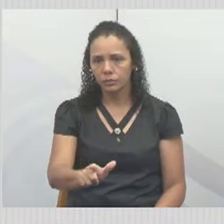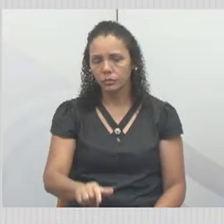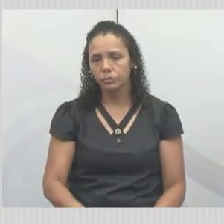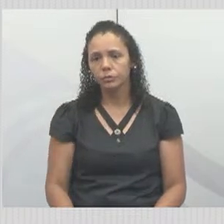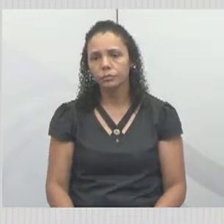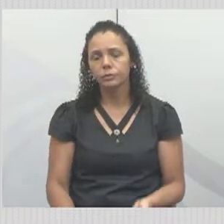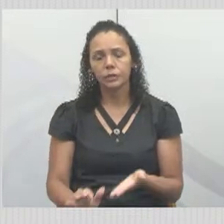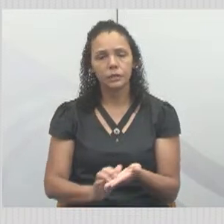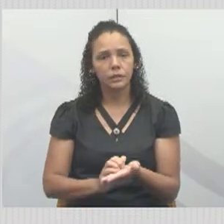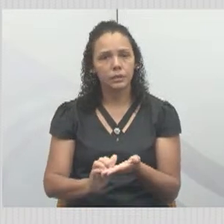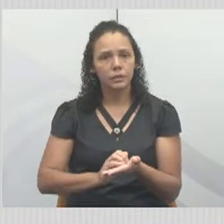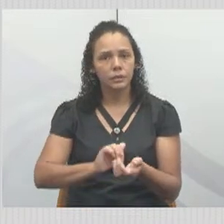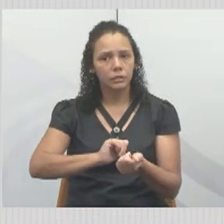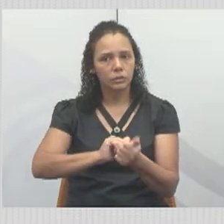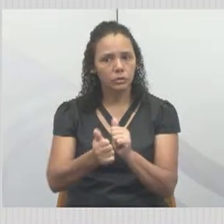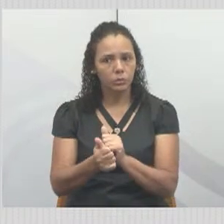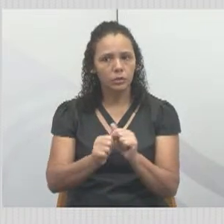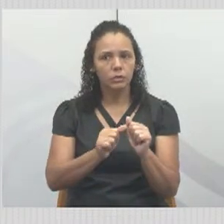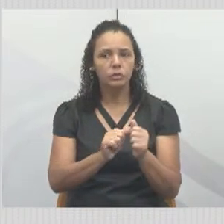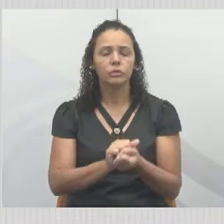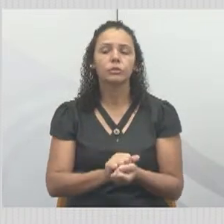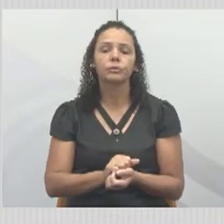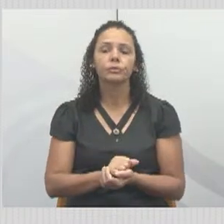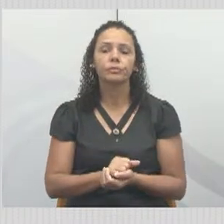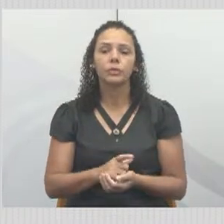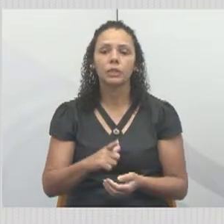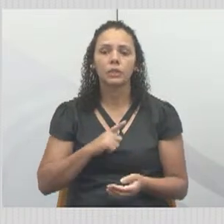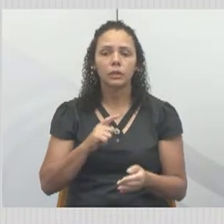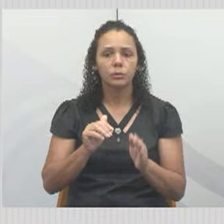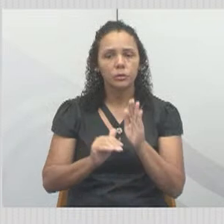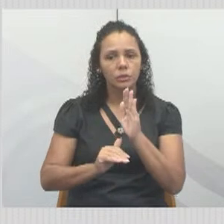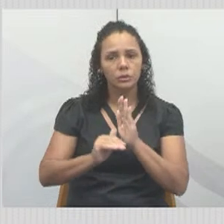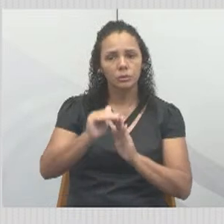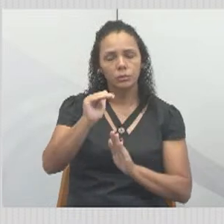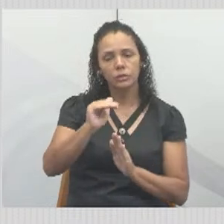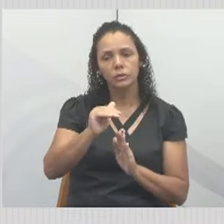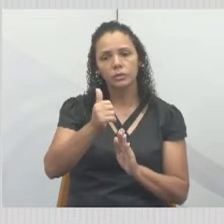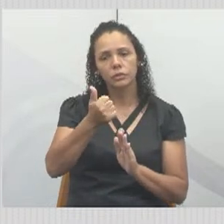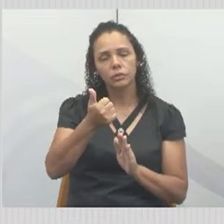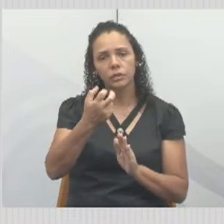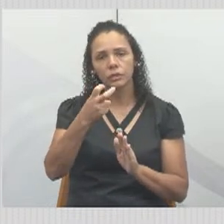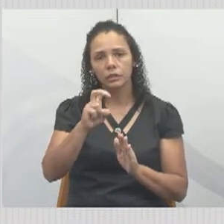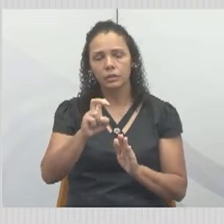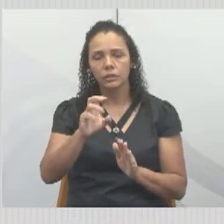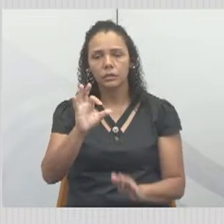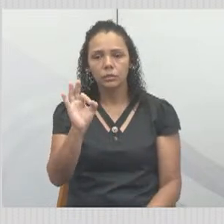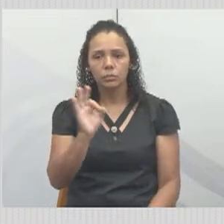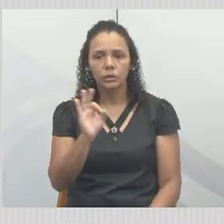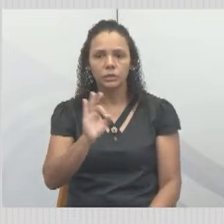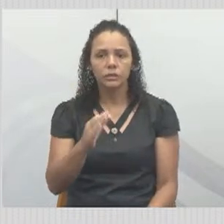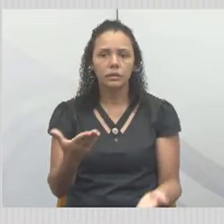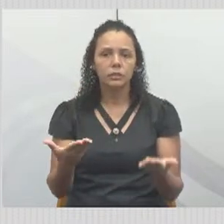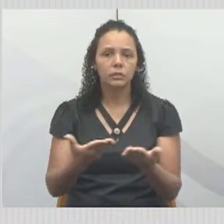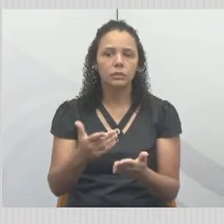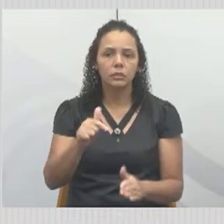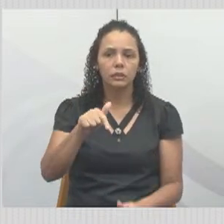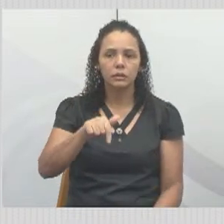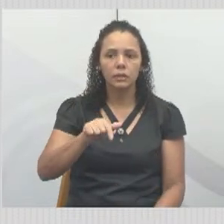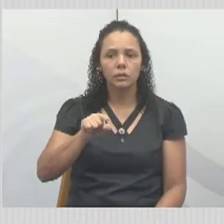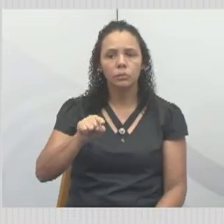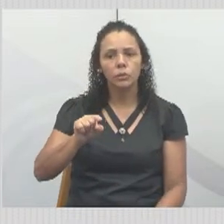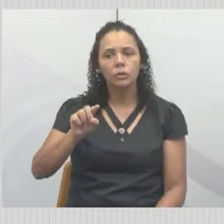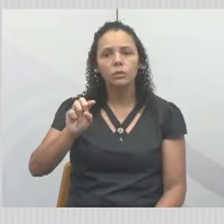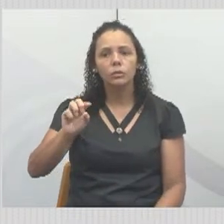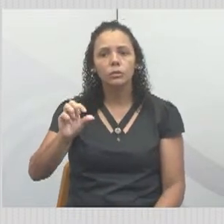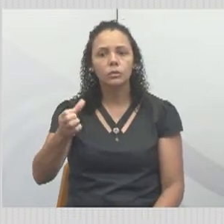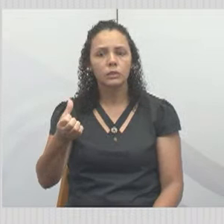No esporte, a gente tem a ampliação do número de oficineiros, a gente sai de 6,6 milhões para 7,6, então um